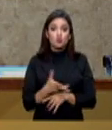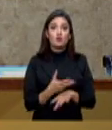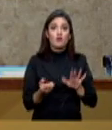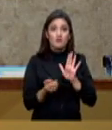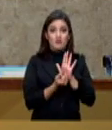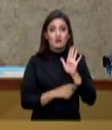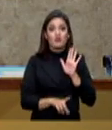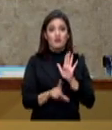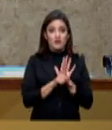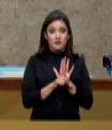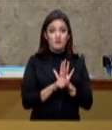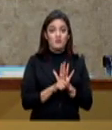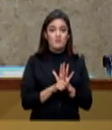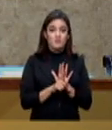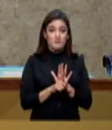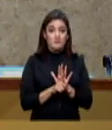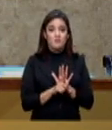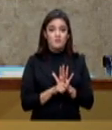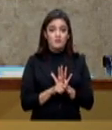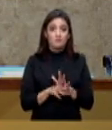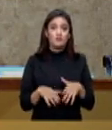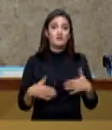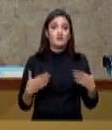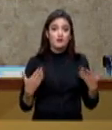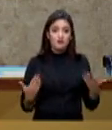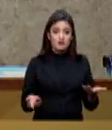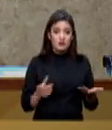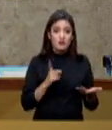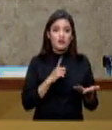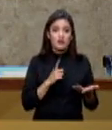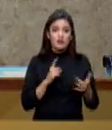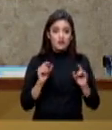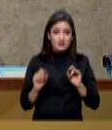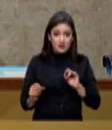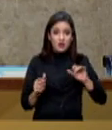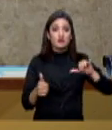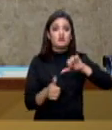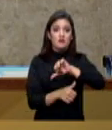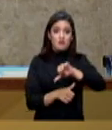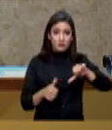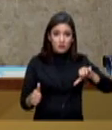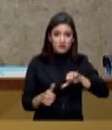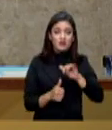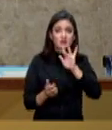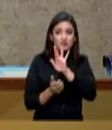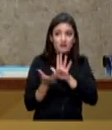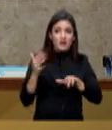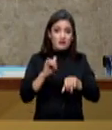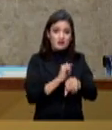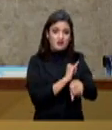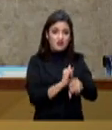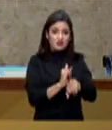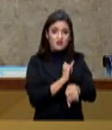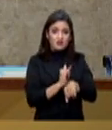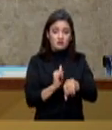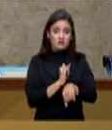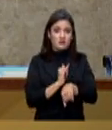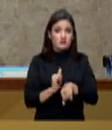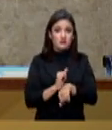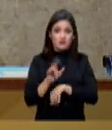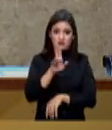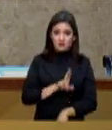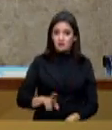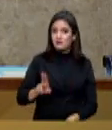esse novo Marco legal evidentemente que ficou não pode ficar são de uma série de estratégias que eram utilizadas